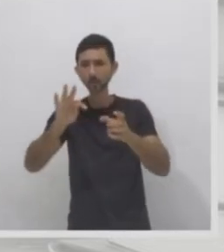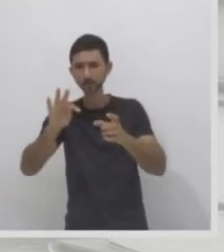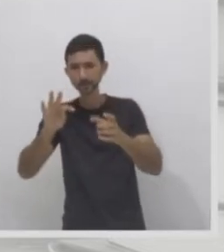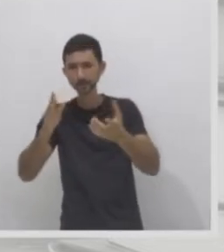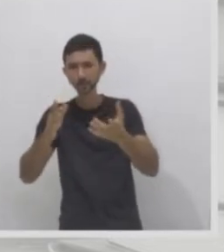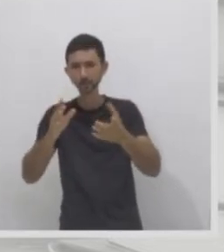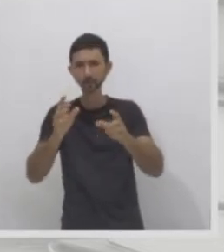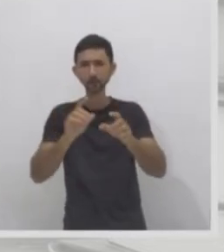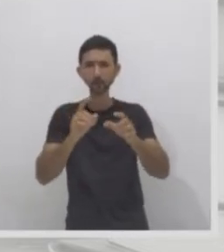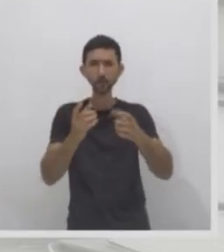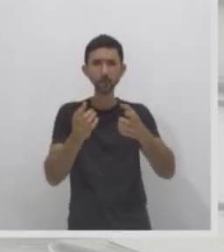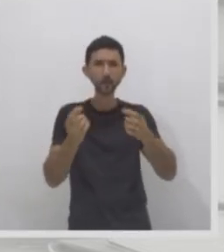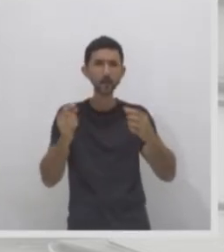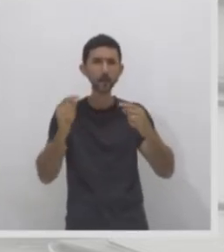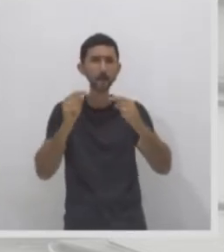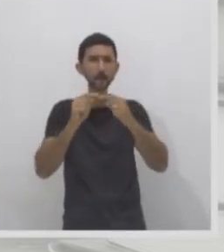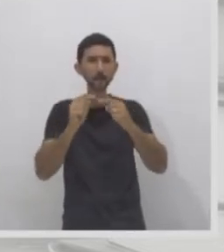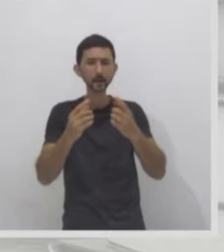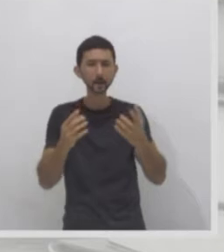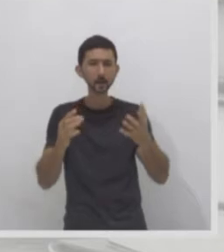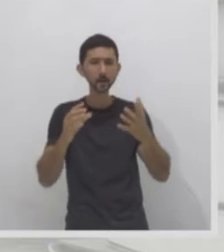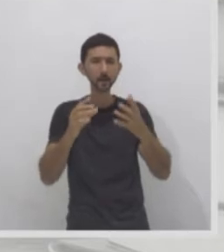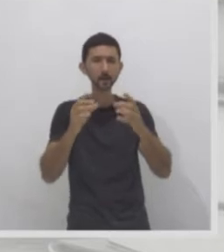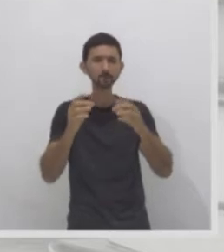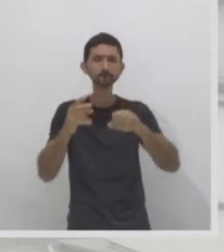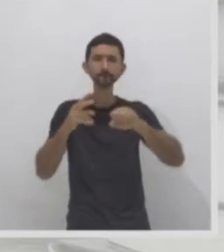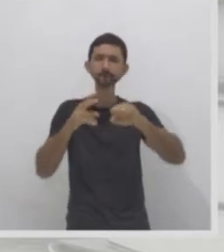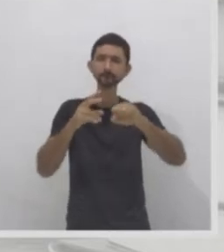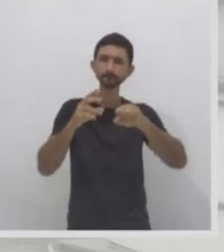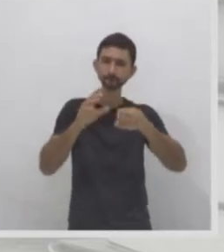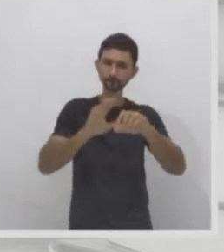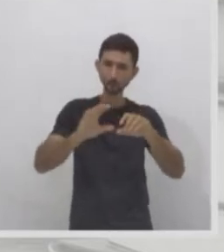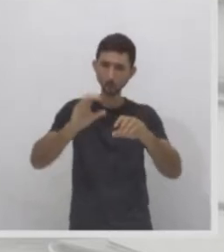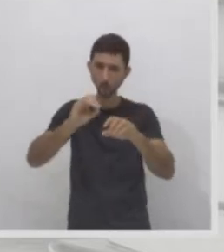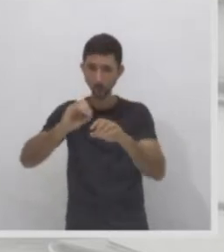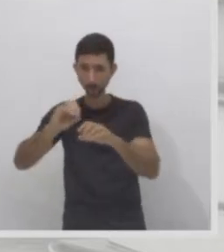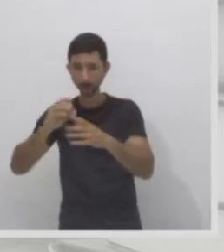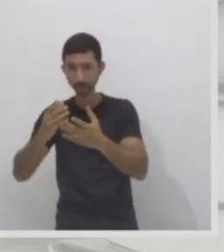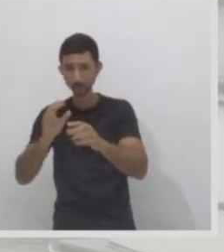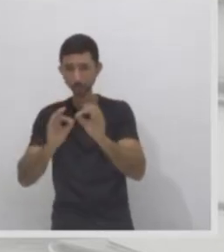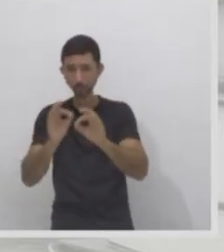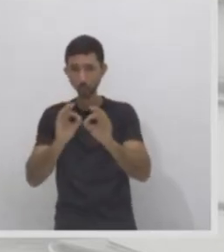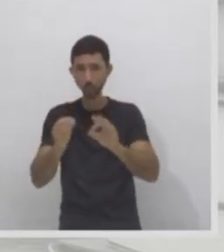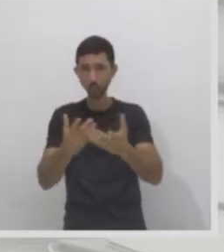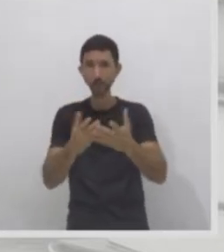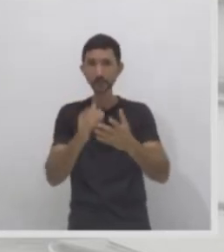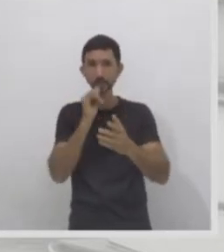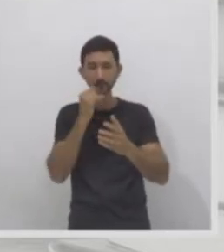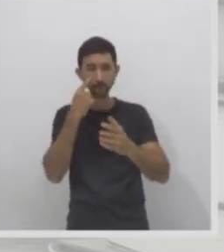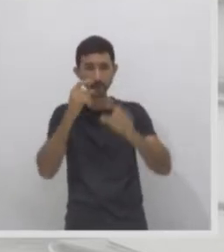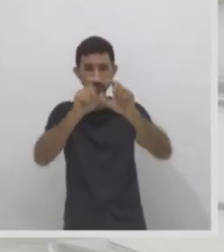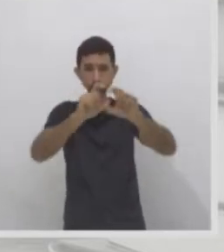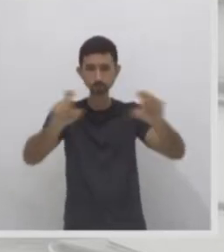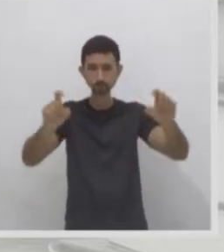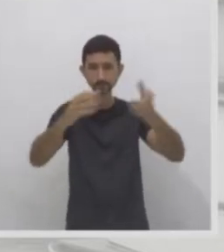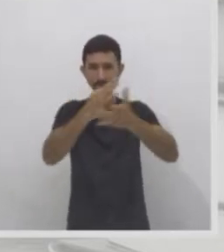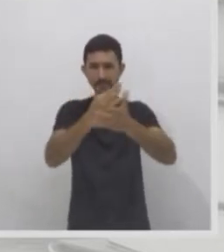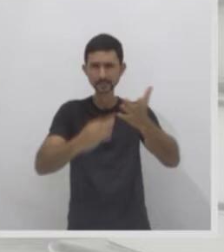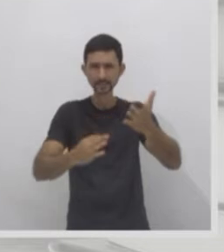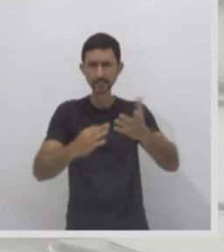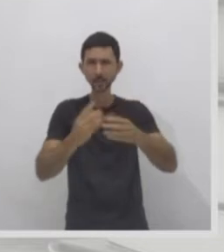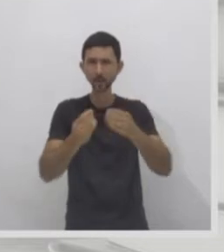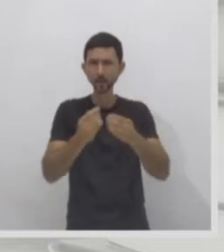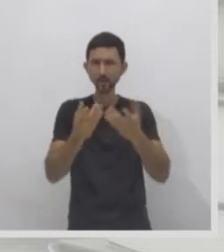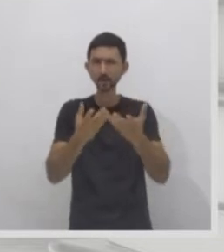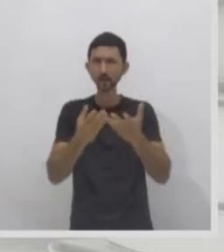complemento chamado de objeto direto ou de objeto indireto. E se nós olharmos a manchete do texto, essas